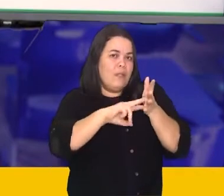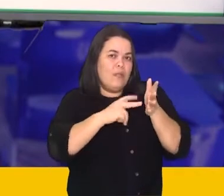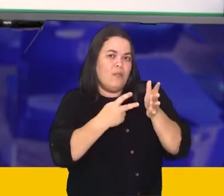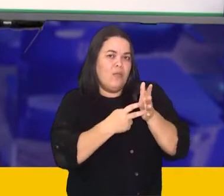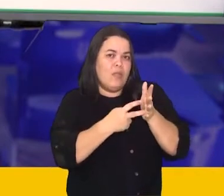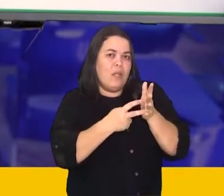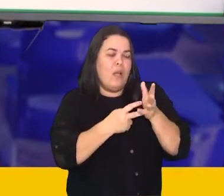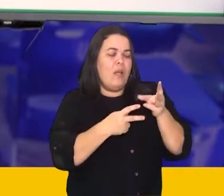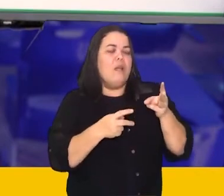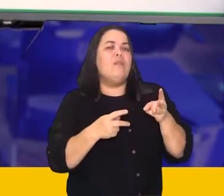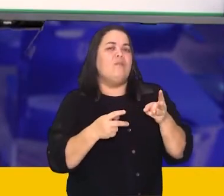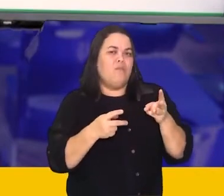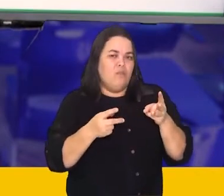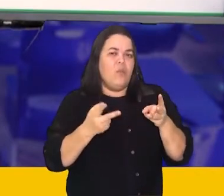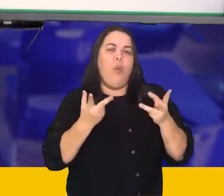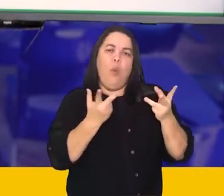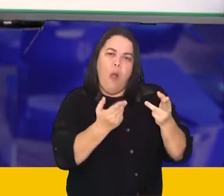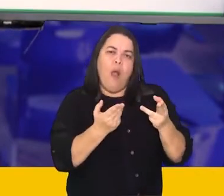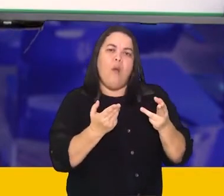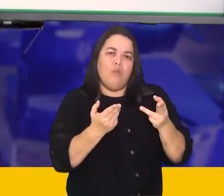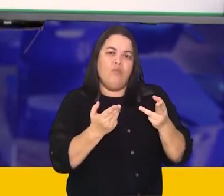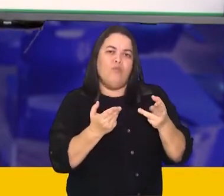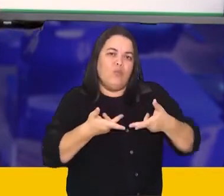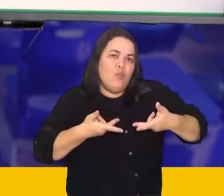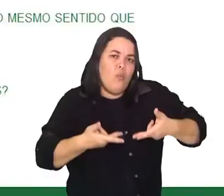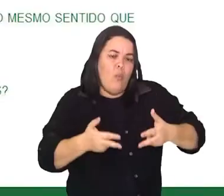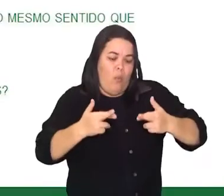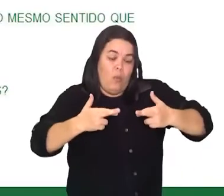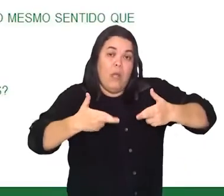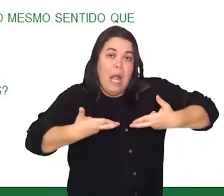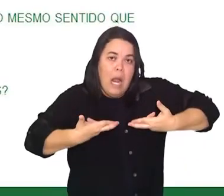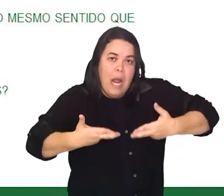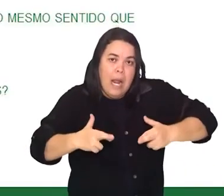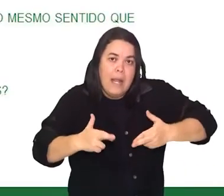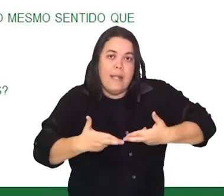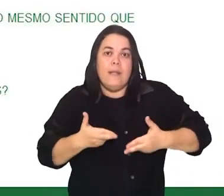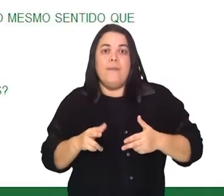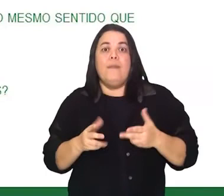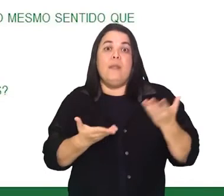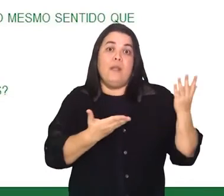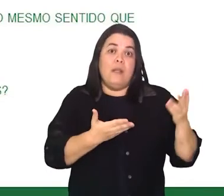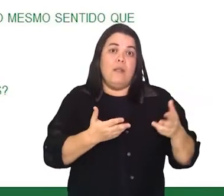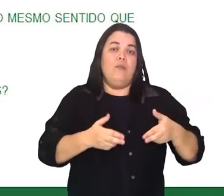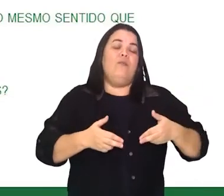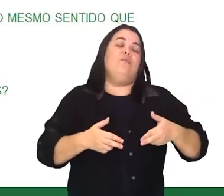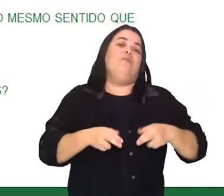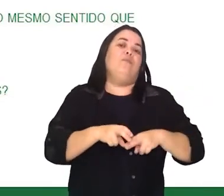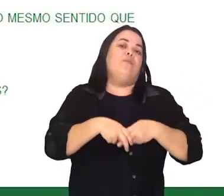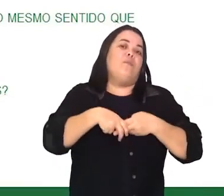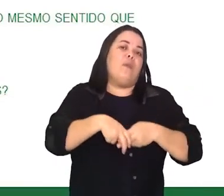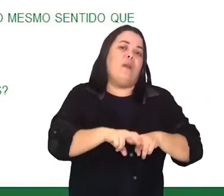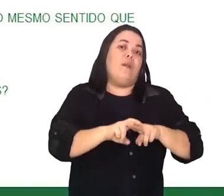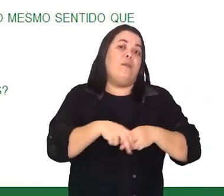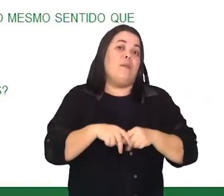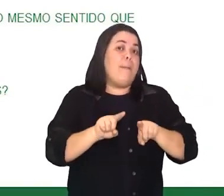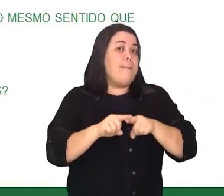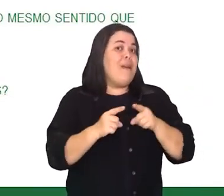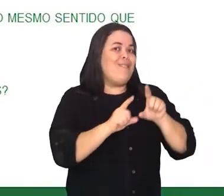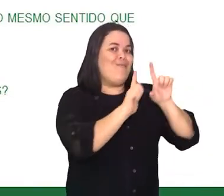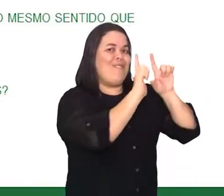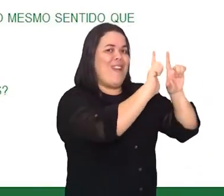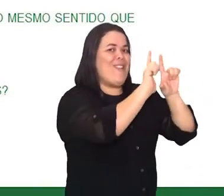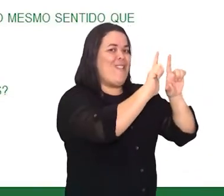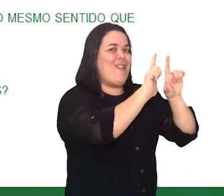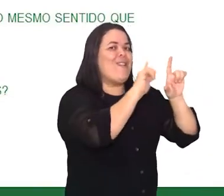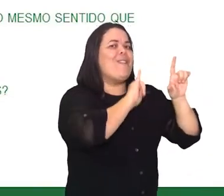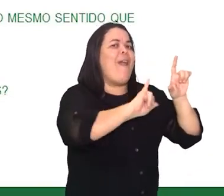em relação à ação do último quadro de Aderbal foi. Já em relação ao cartaz, não. Porque o cartaz